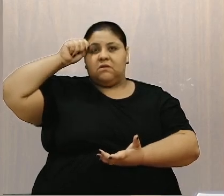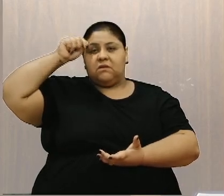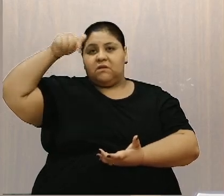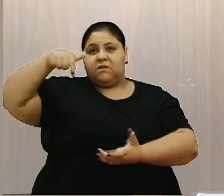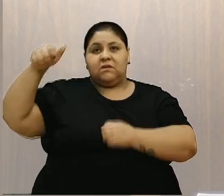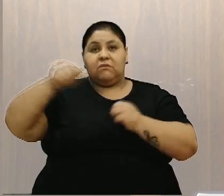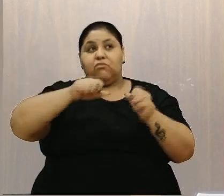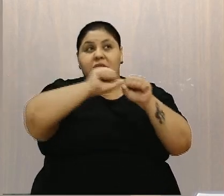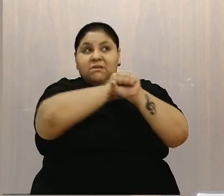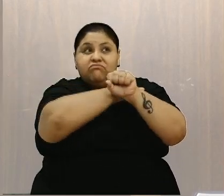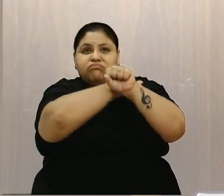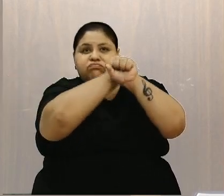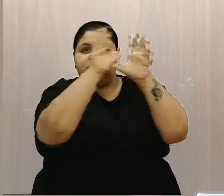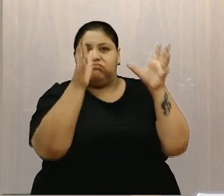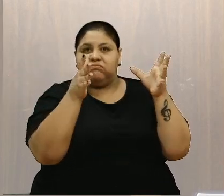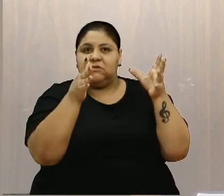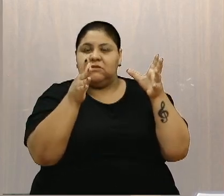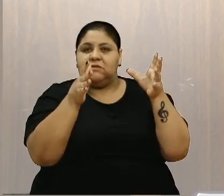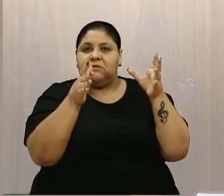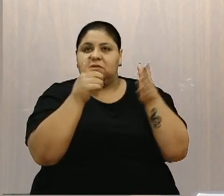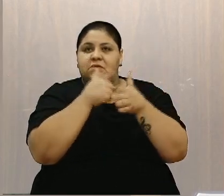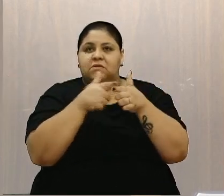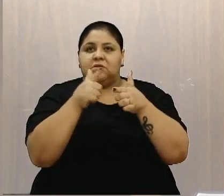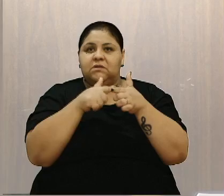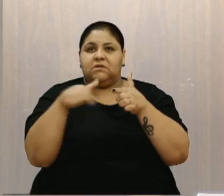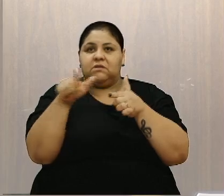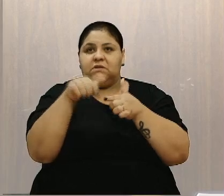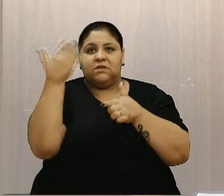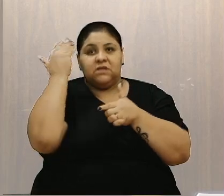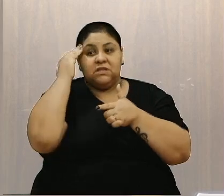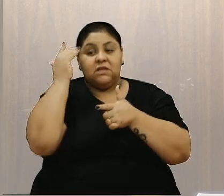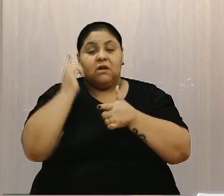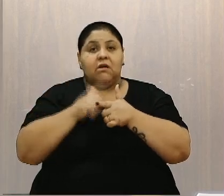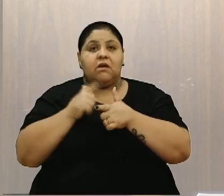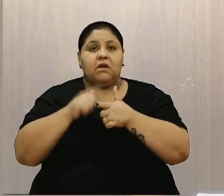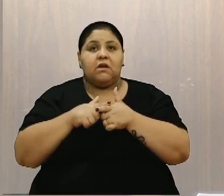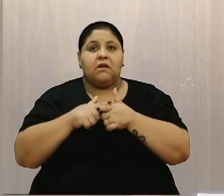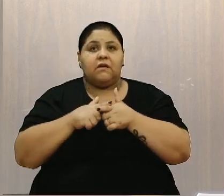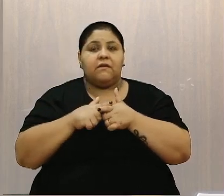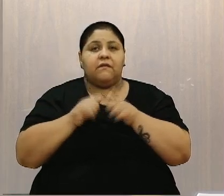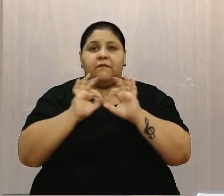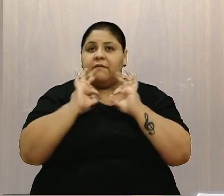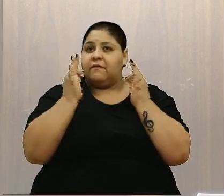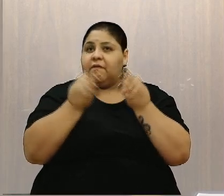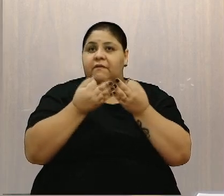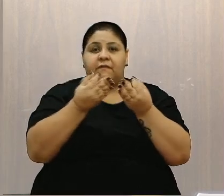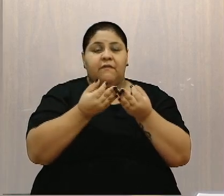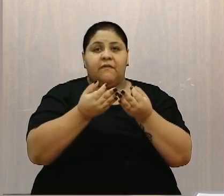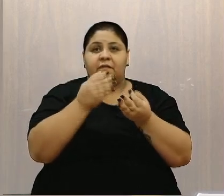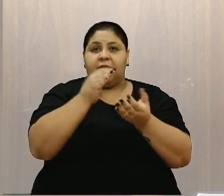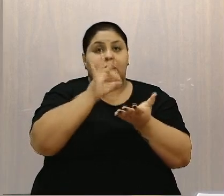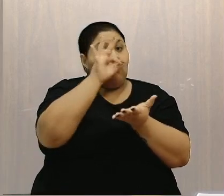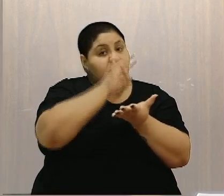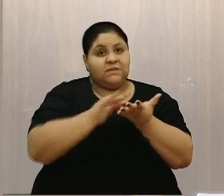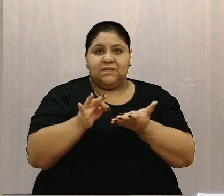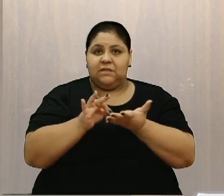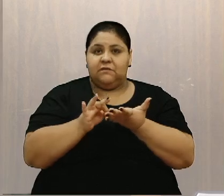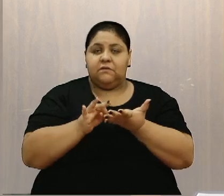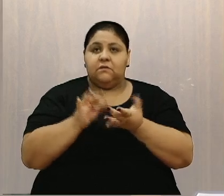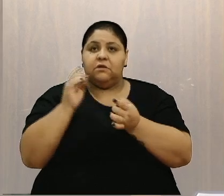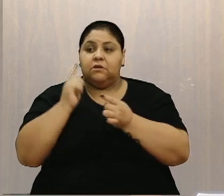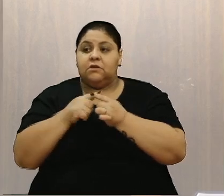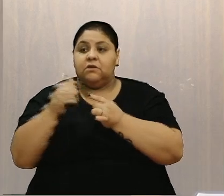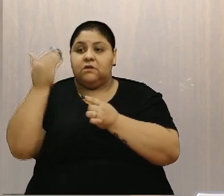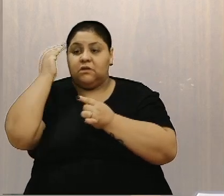poder esclarecer essa situação, para que a gente entenda o porquê que as nossas famílias não estão sendo cadastradas, e para que a